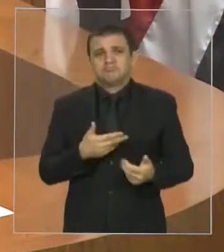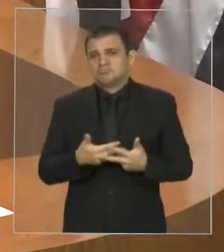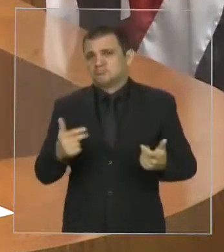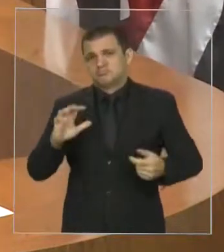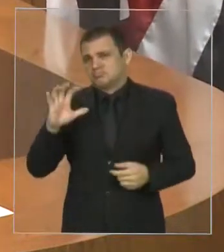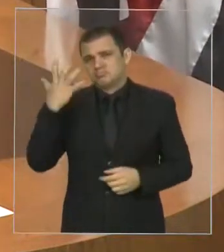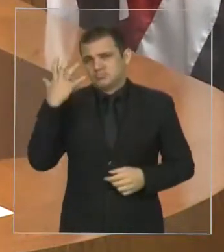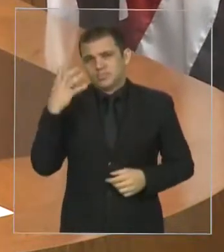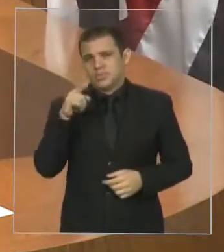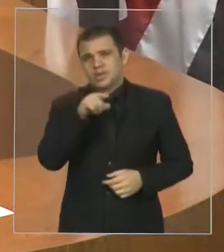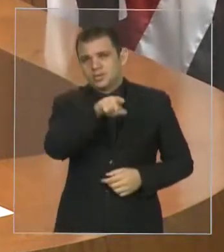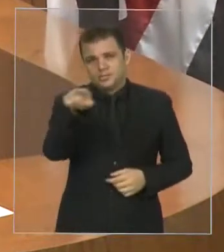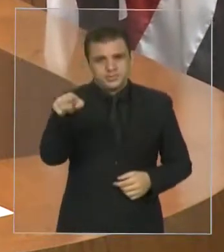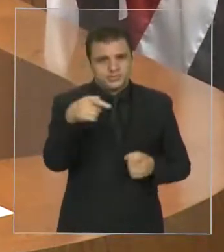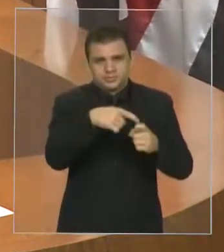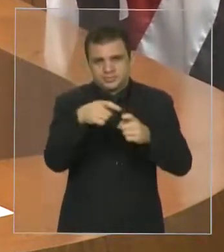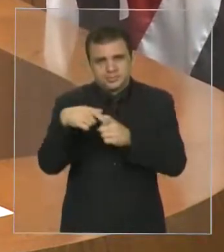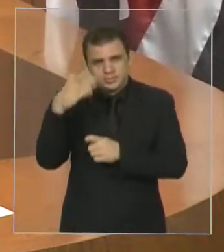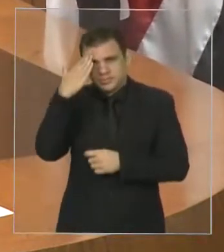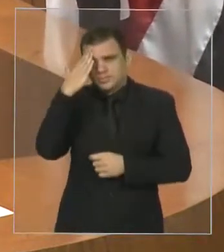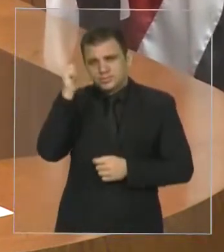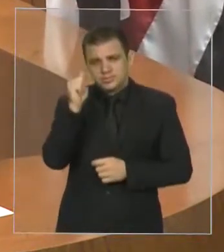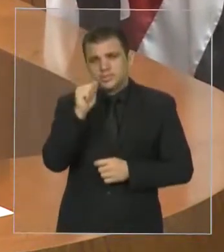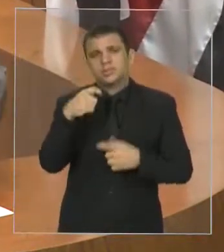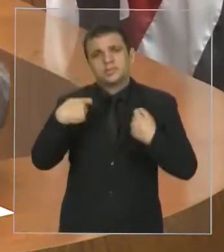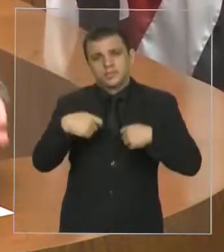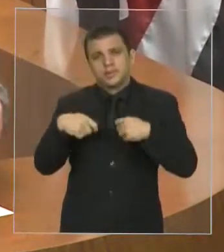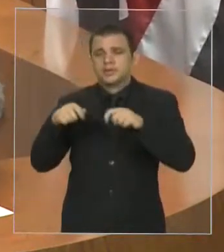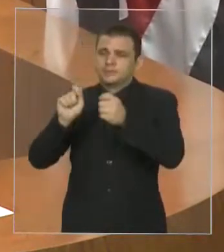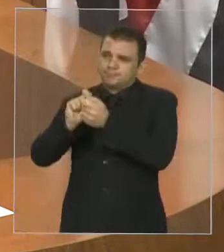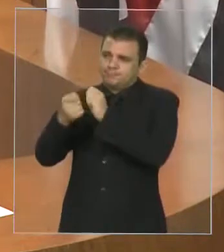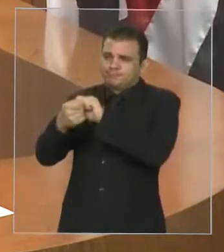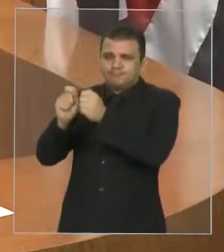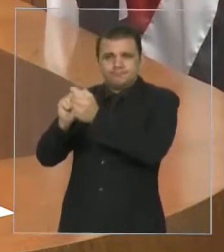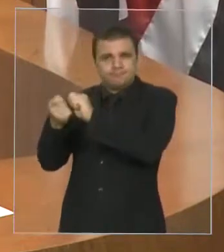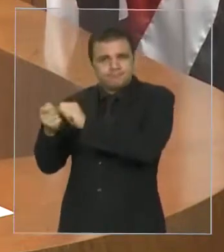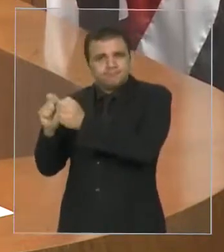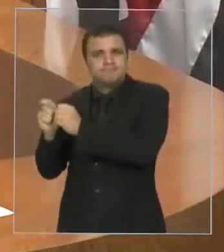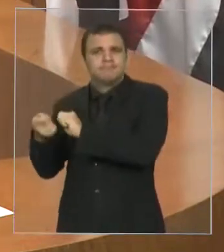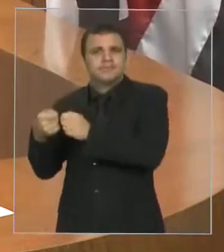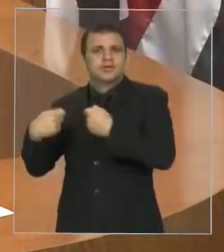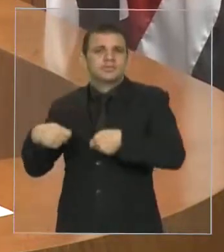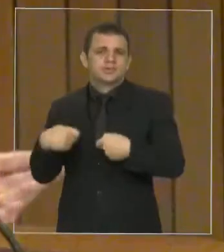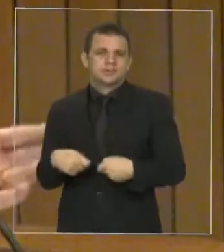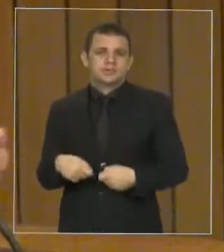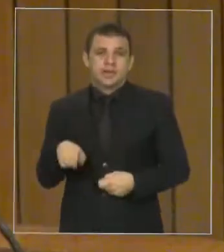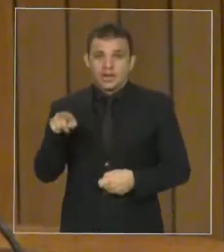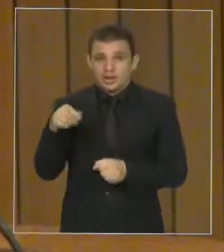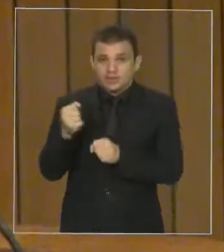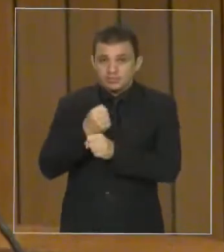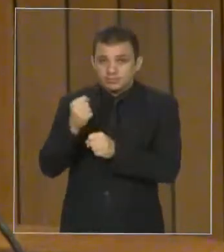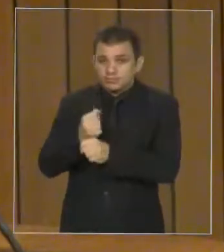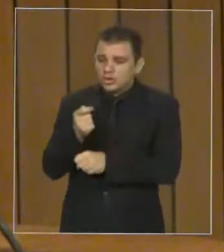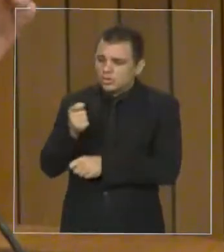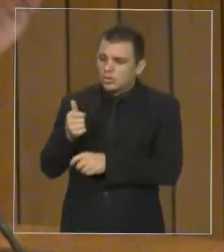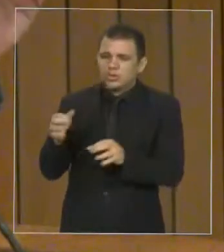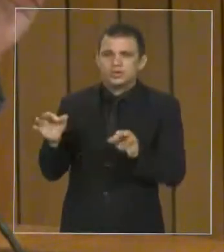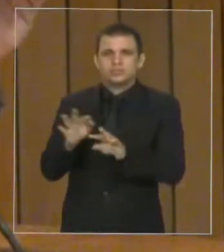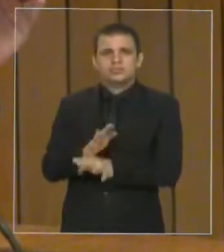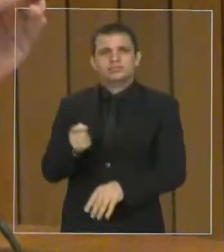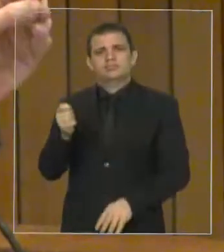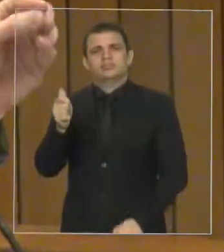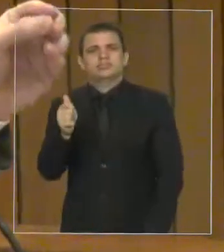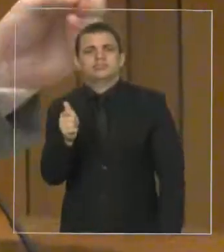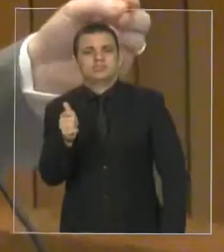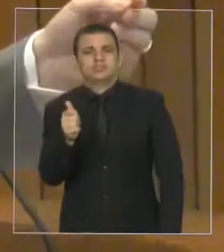que se fazer as adequações. A obra está em fase de conclusão. E mais, aí é